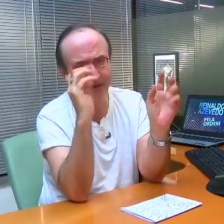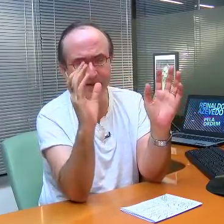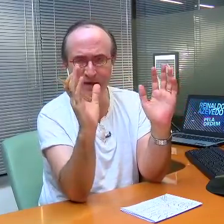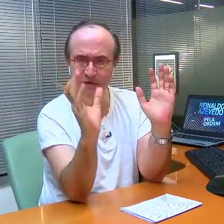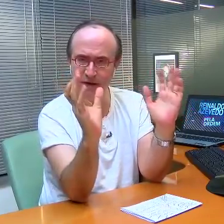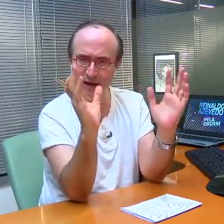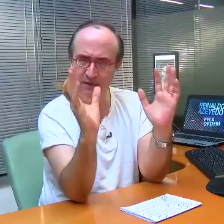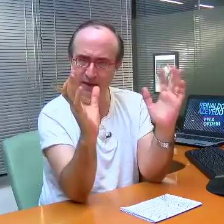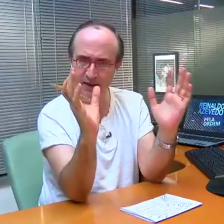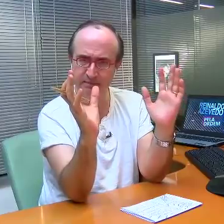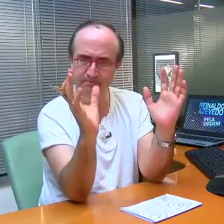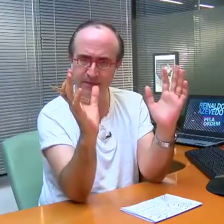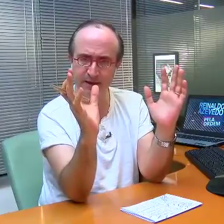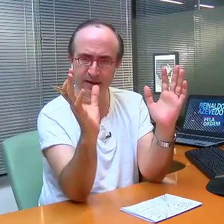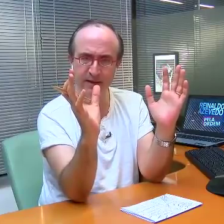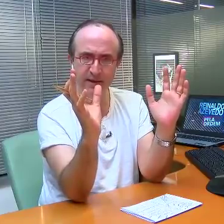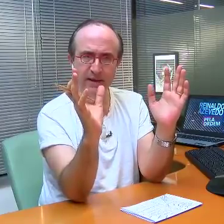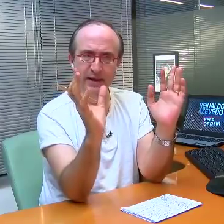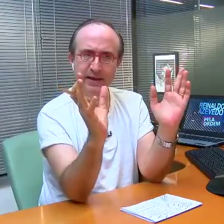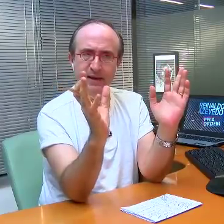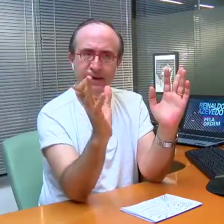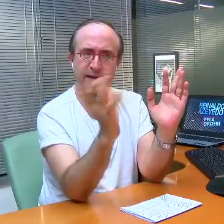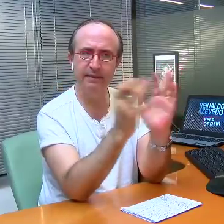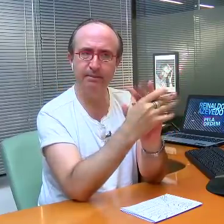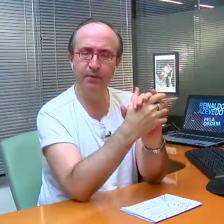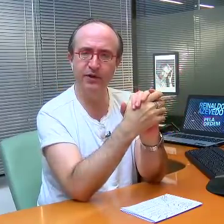logo. Há um intervalo aí, né?